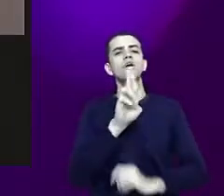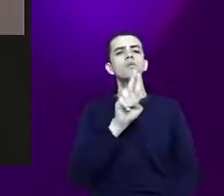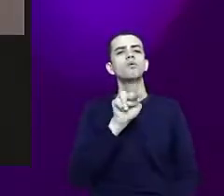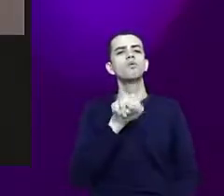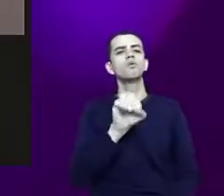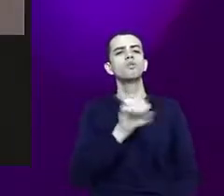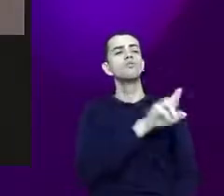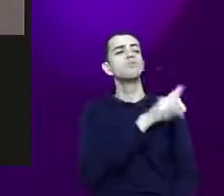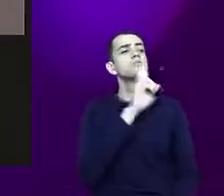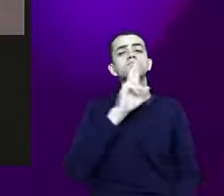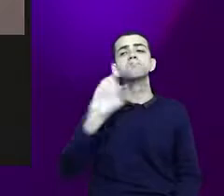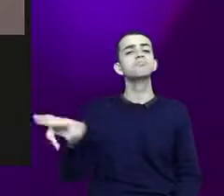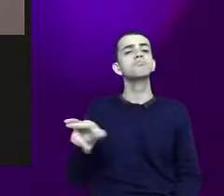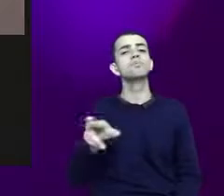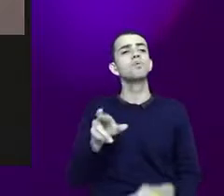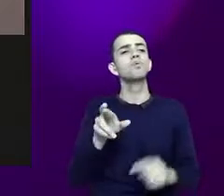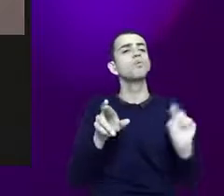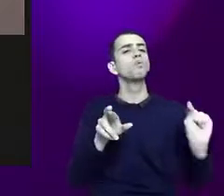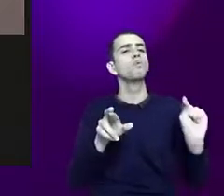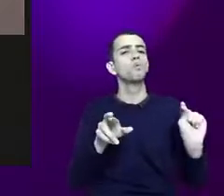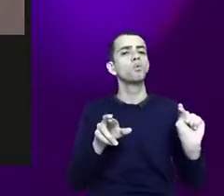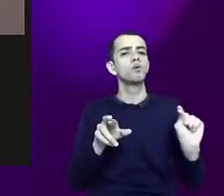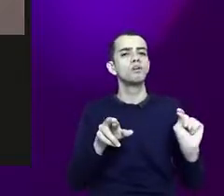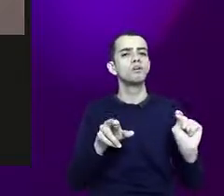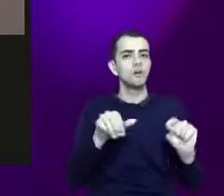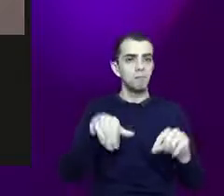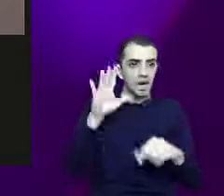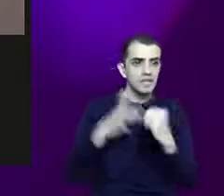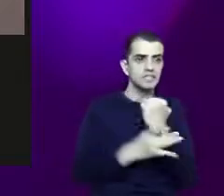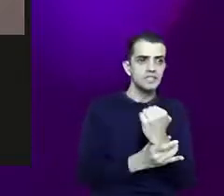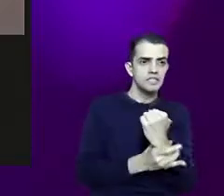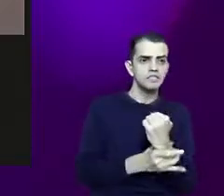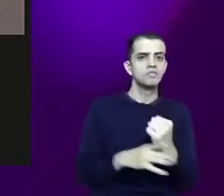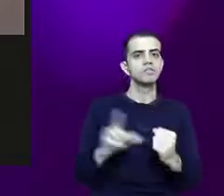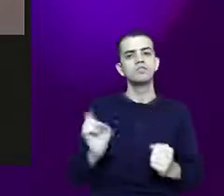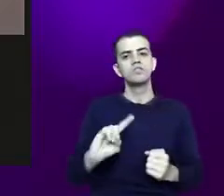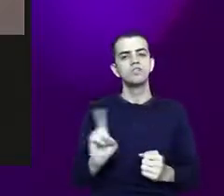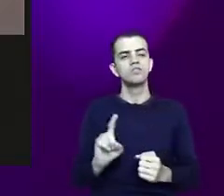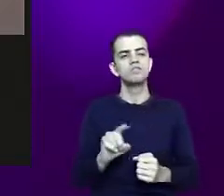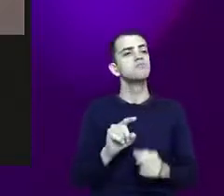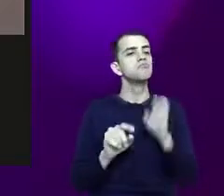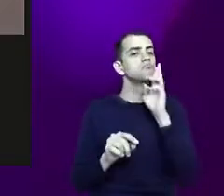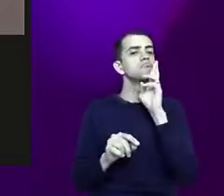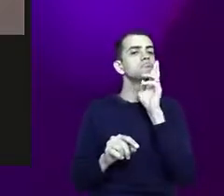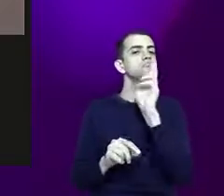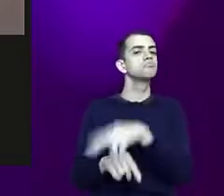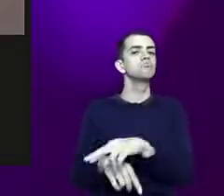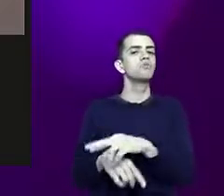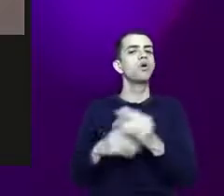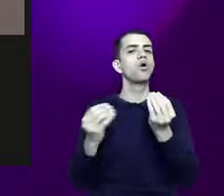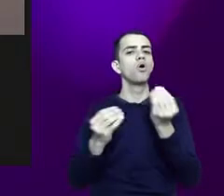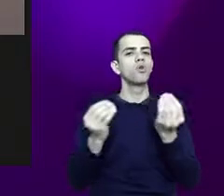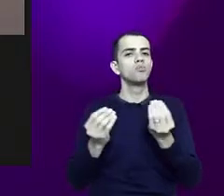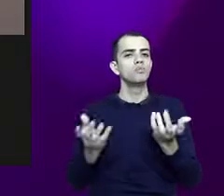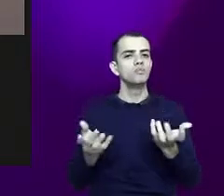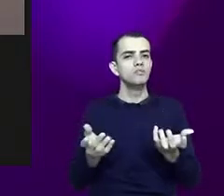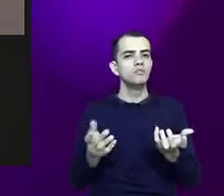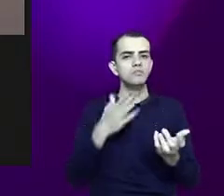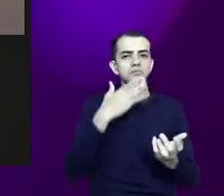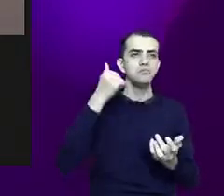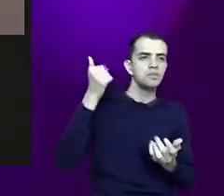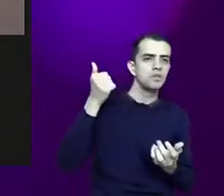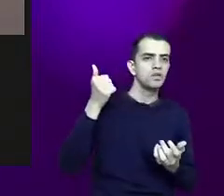o que para ela aí? Você falaria que esse caso dela, a cirurgia robótica seria melhor do que